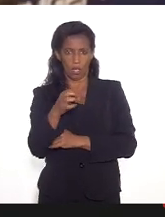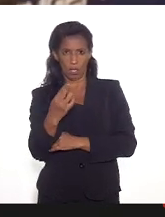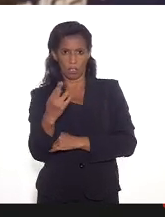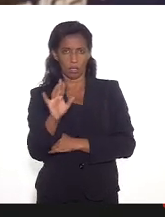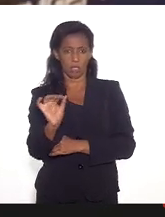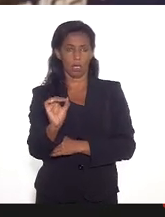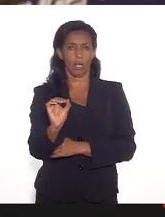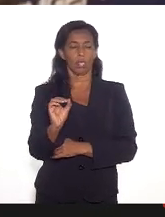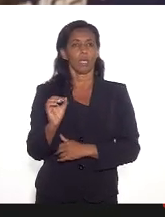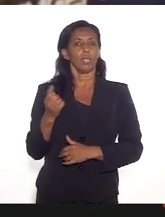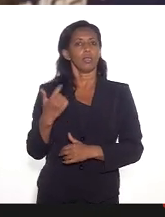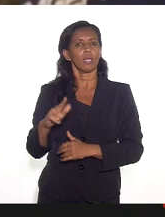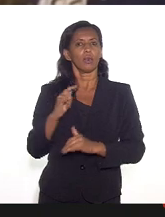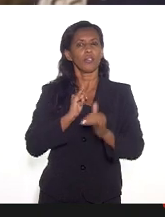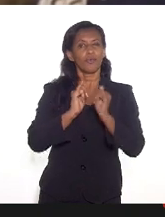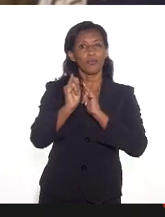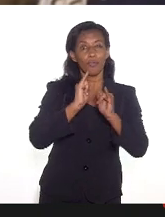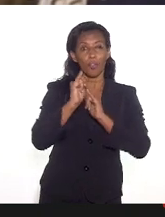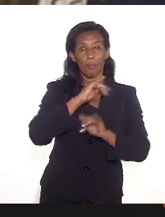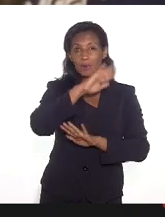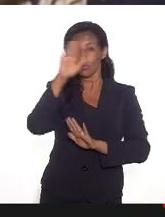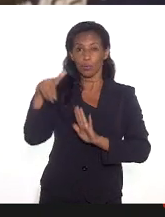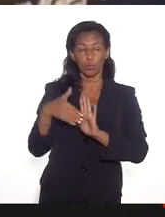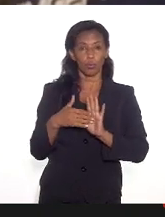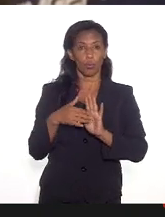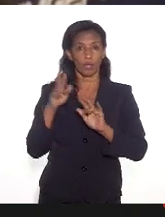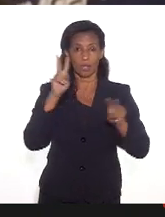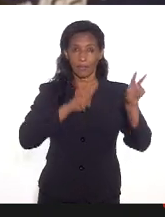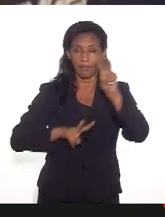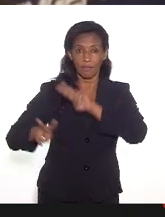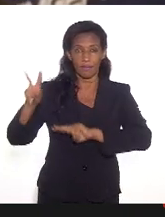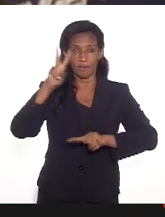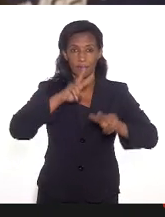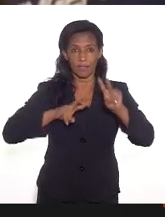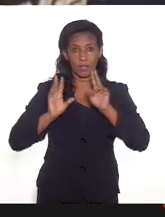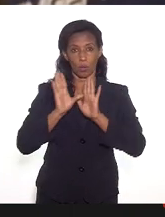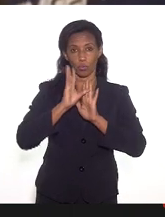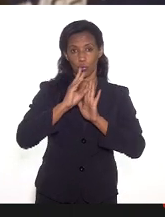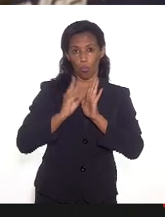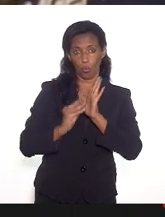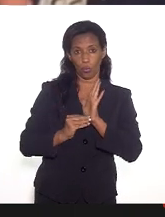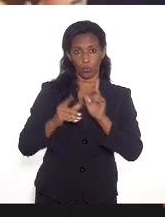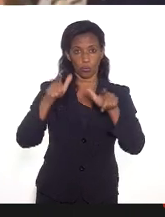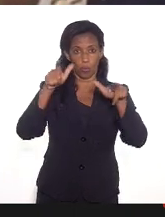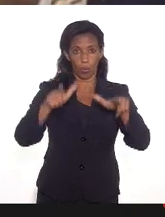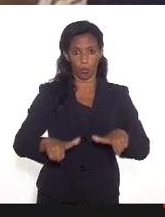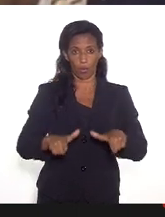uma eficiência de informação, toda essa visão de conteúdo local,